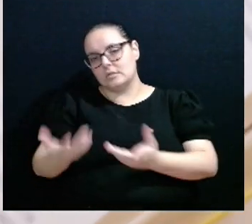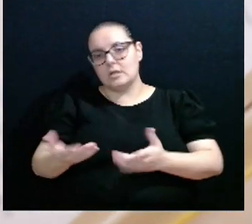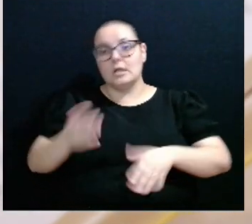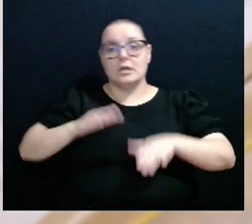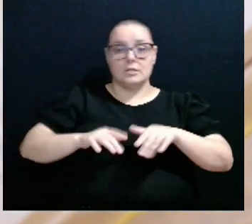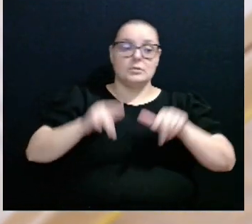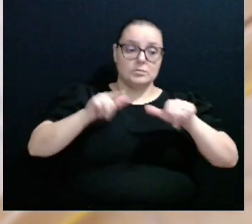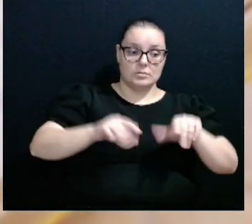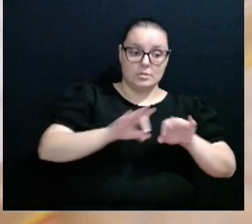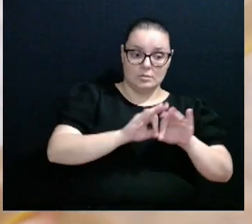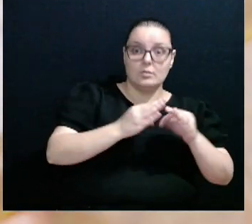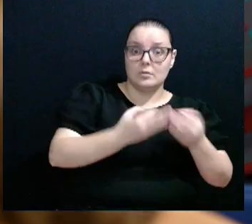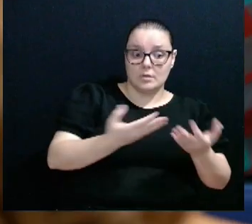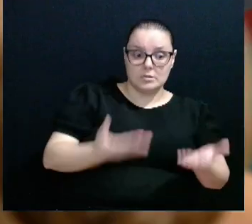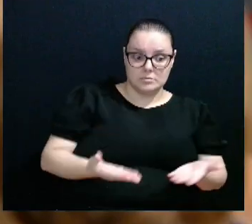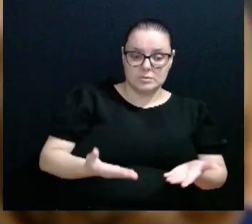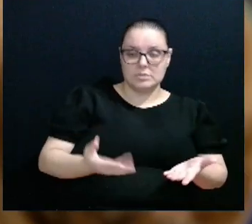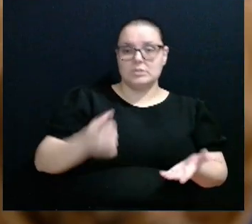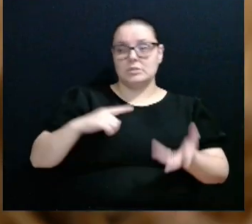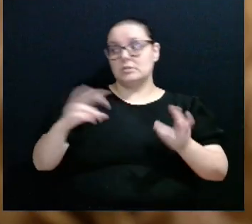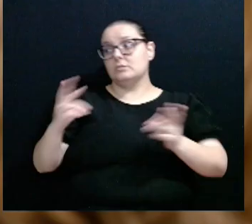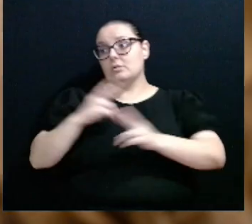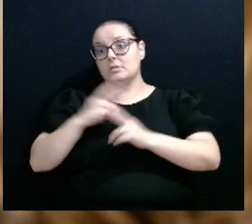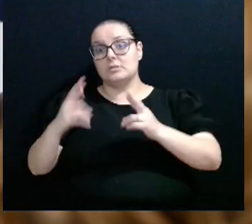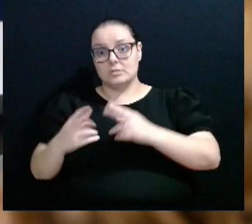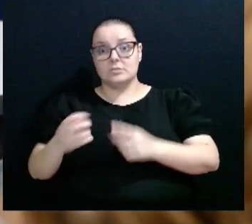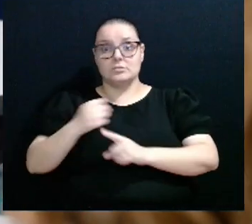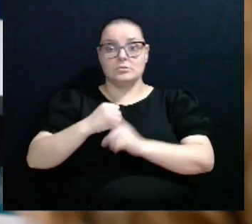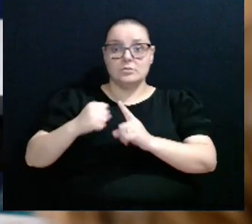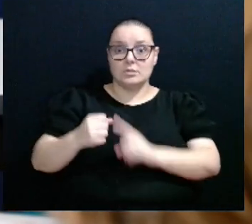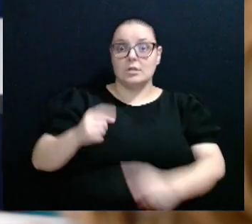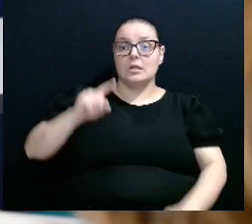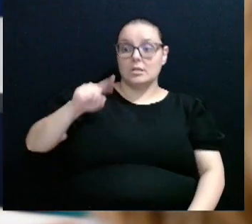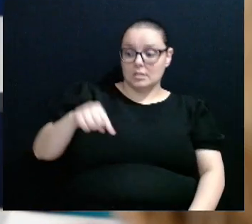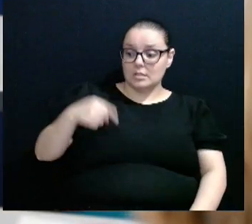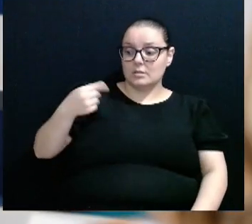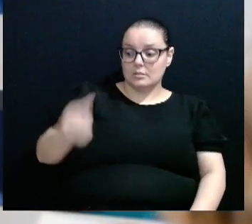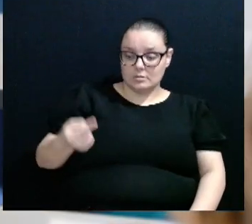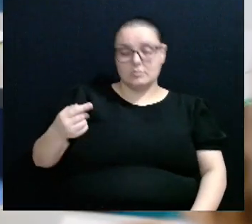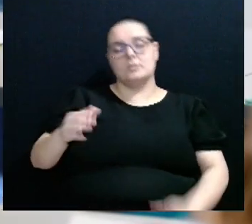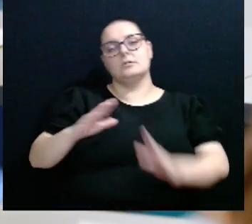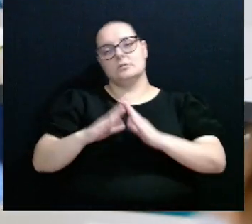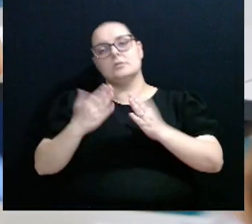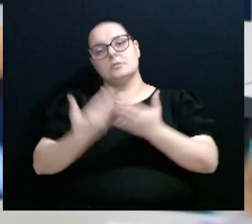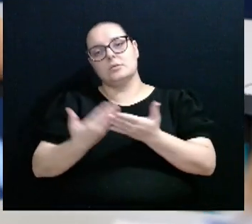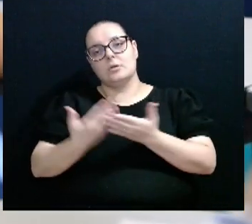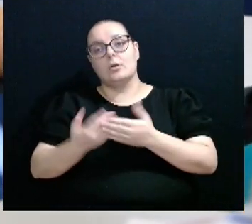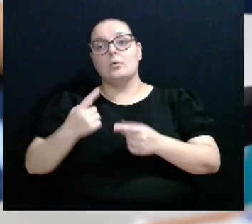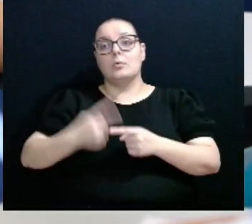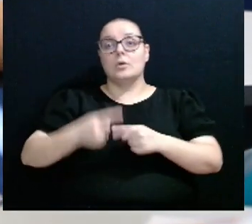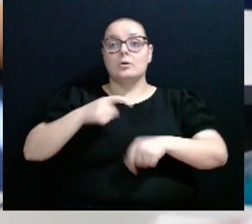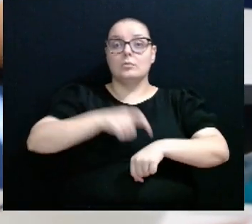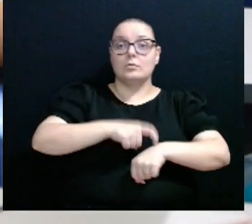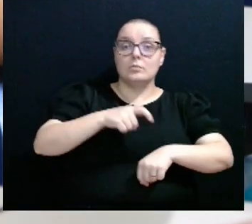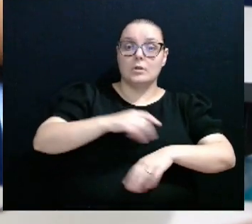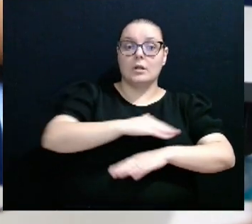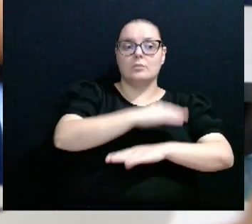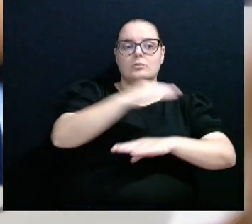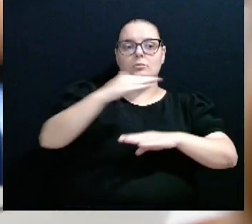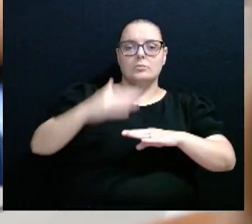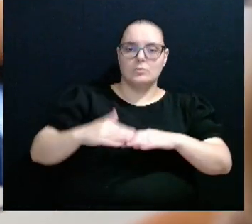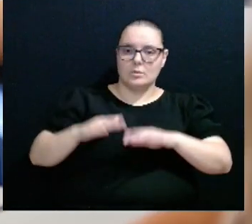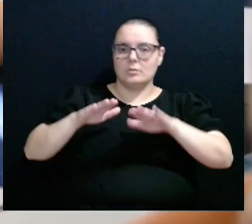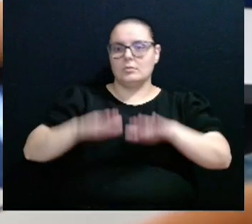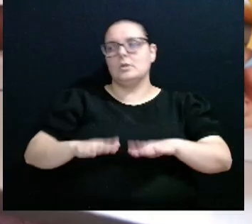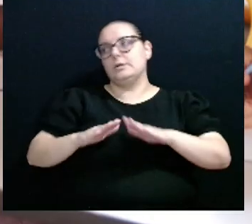ela tem as relações sociais, e logo na escola, tanto pelo tempo que ela fica na escola, né? Que é esse caso que a gente vai ficar o dia